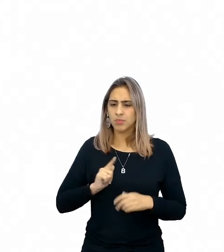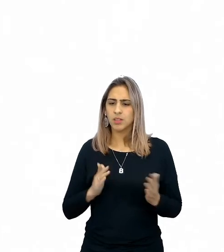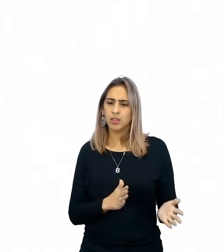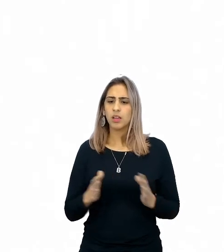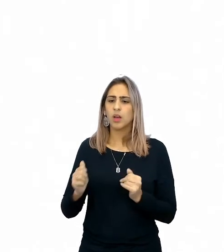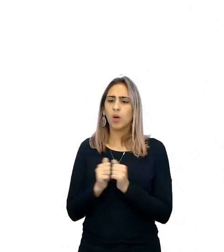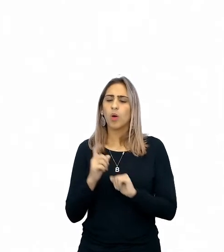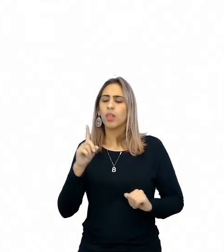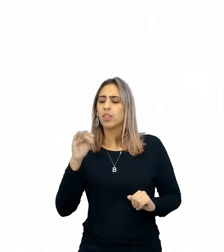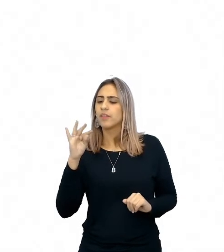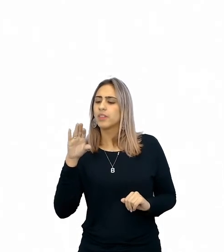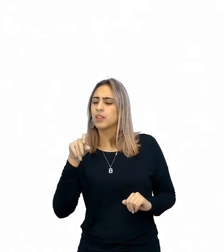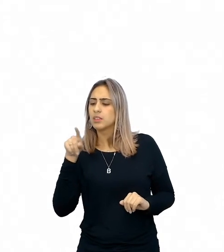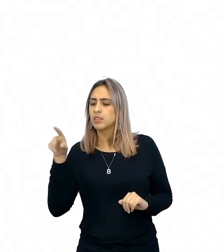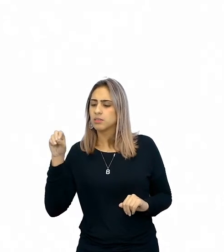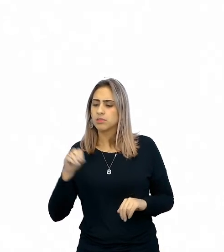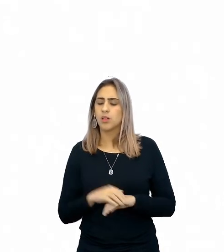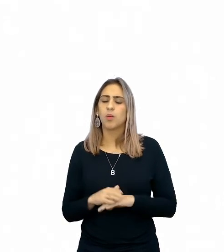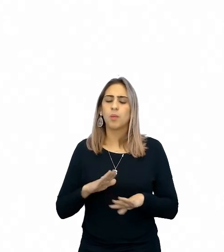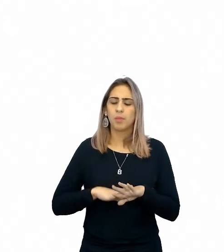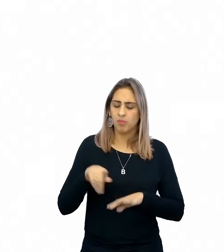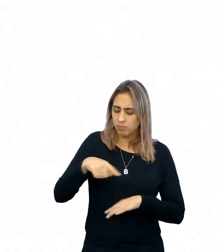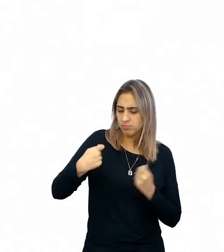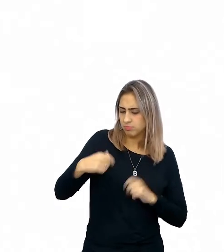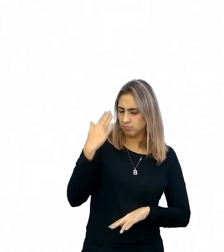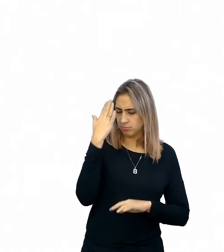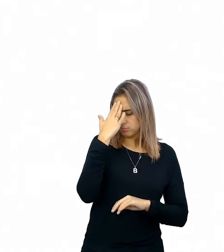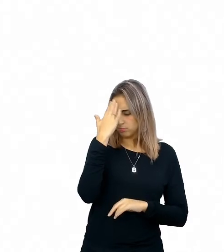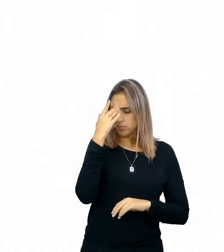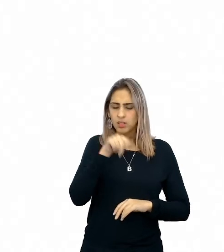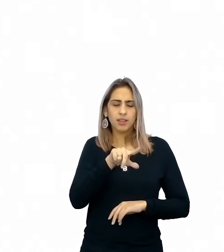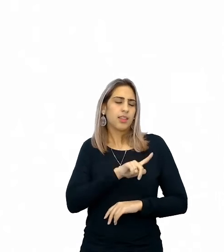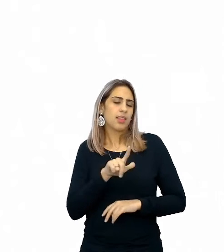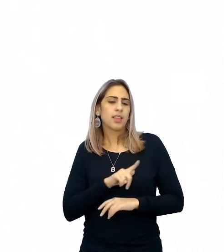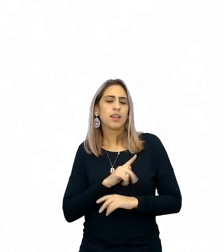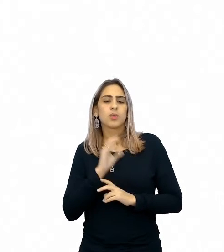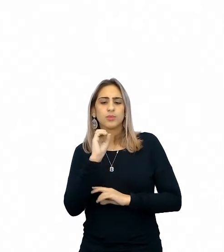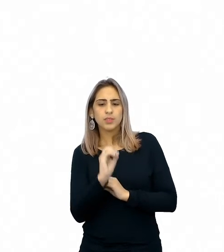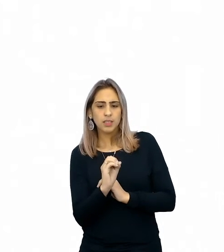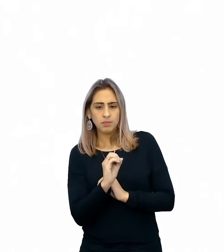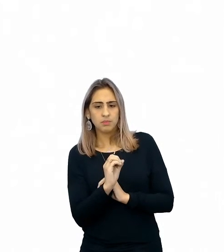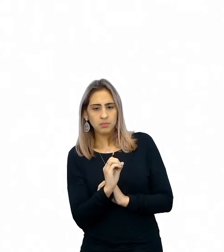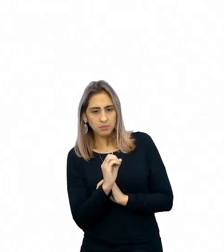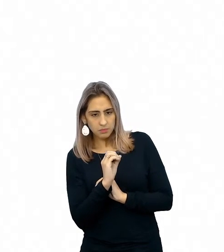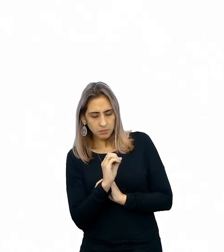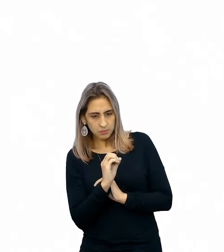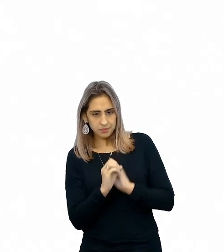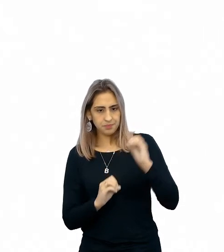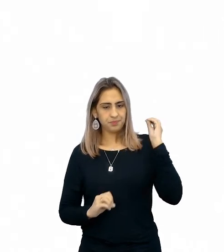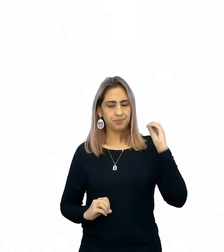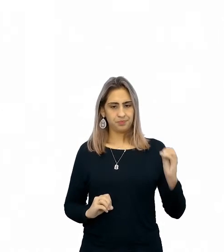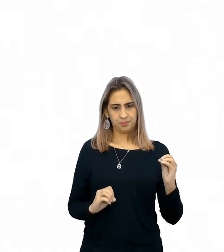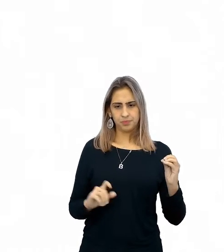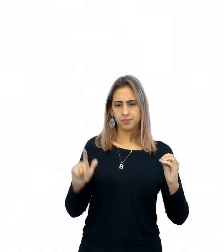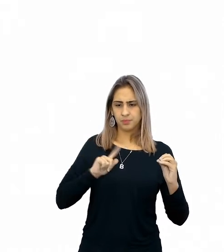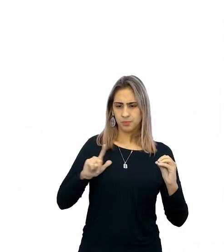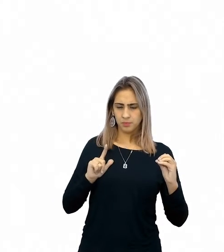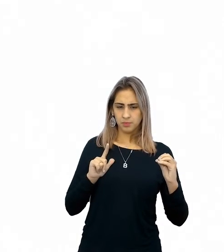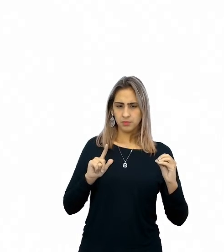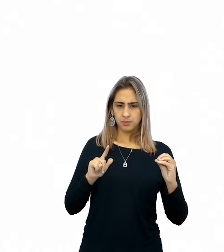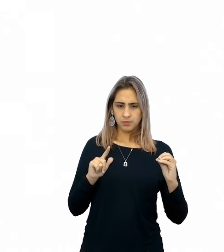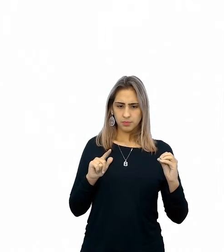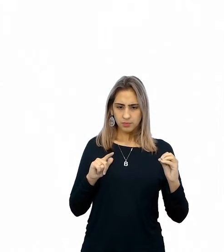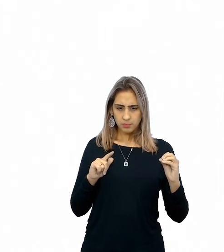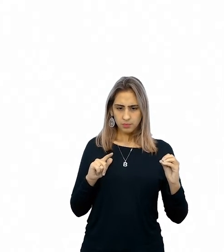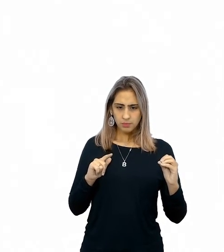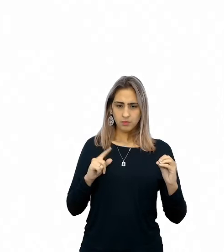a definição, né, ali, mas ele precisa entender, por exemplo, que ele tem do 0, estou aqui, ele precisa entender que ele